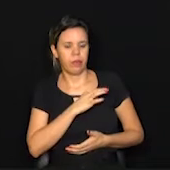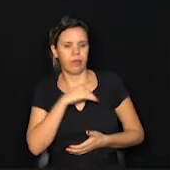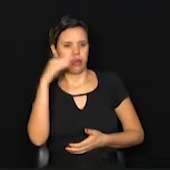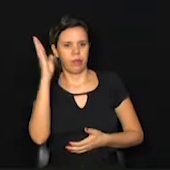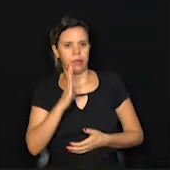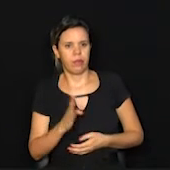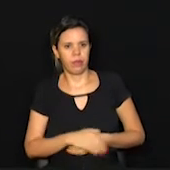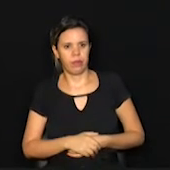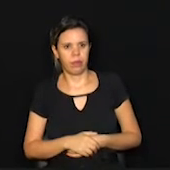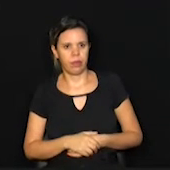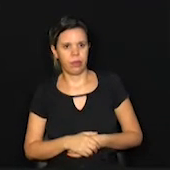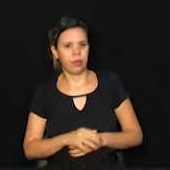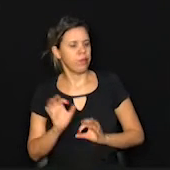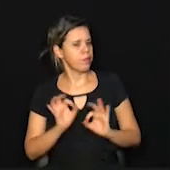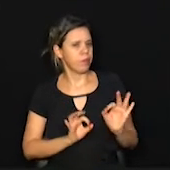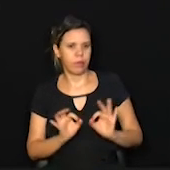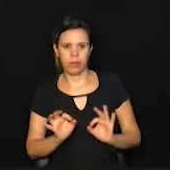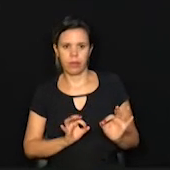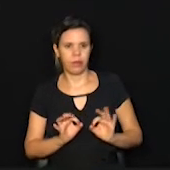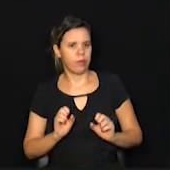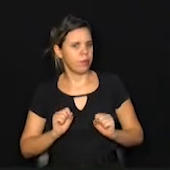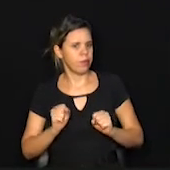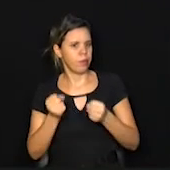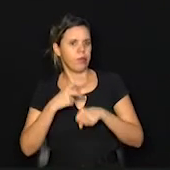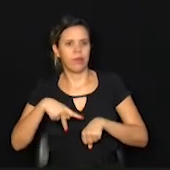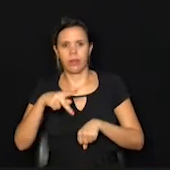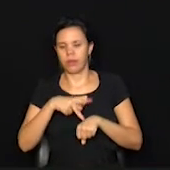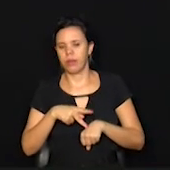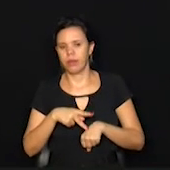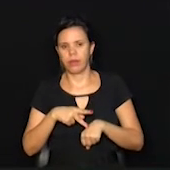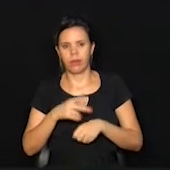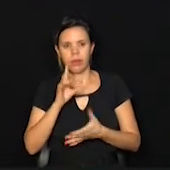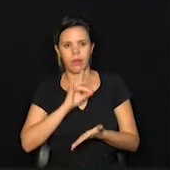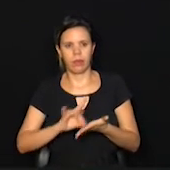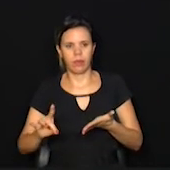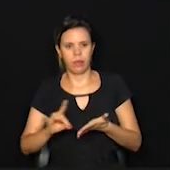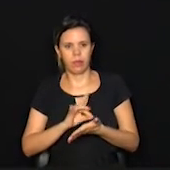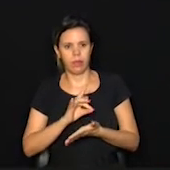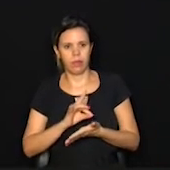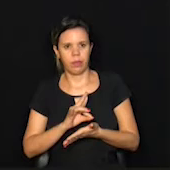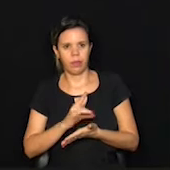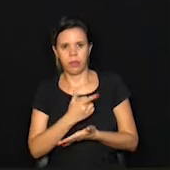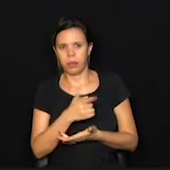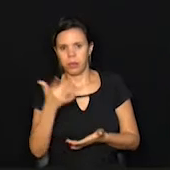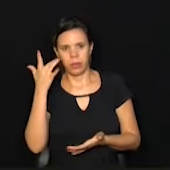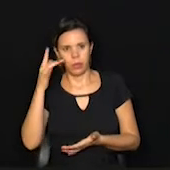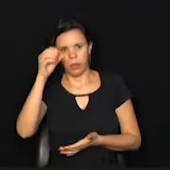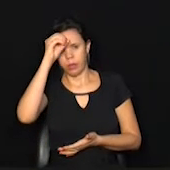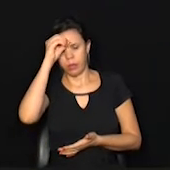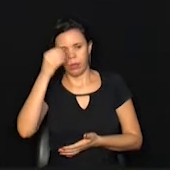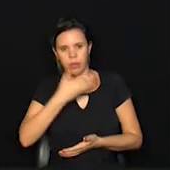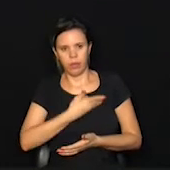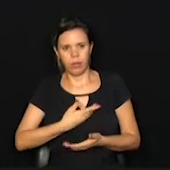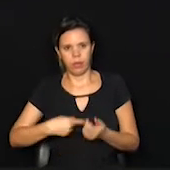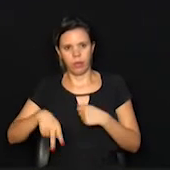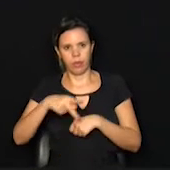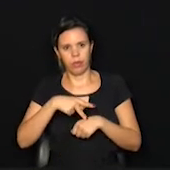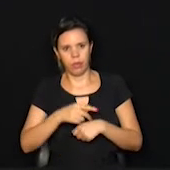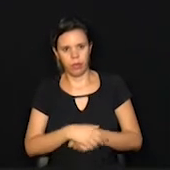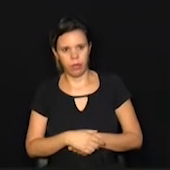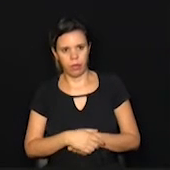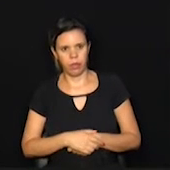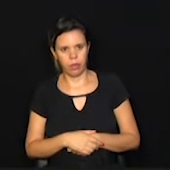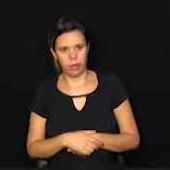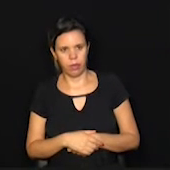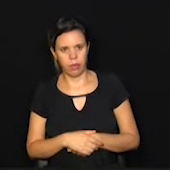Brasileiras não estão Preparadas para definir o país de seus inimigos externos e não sabem governar o país e